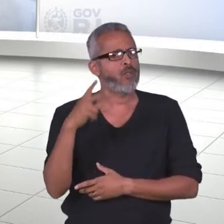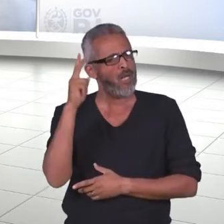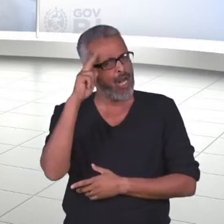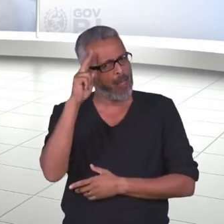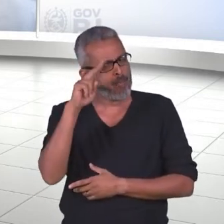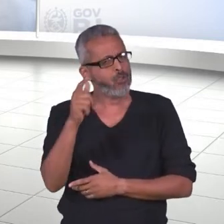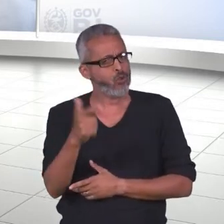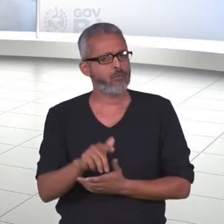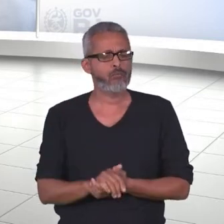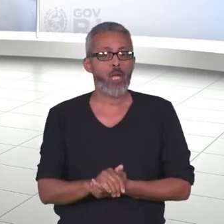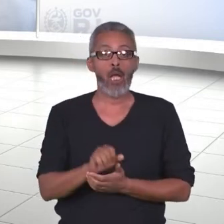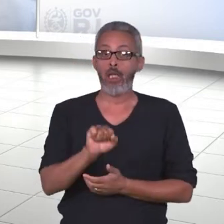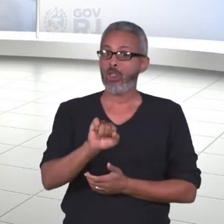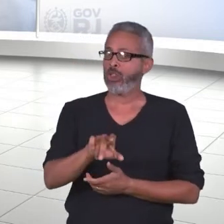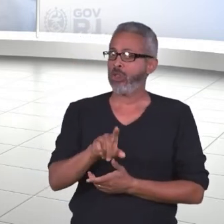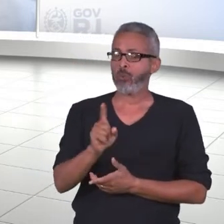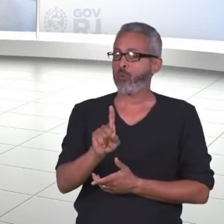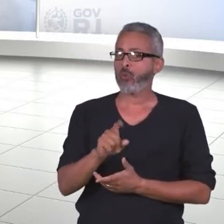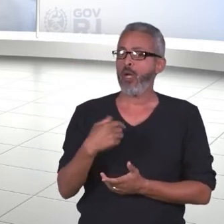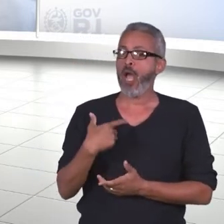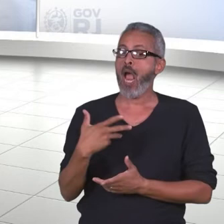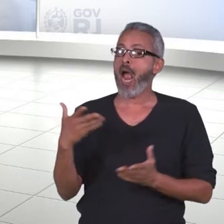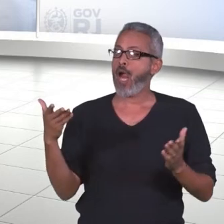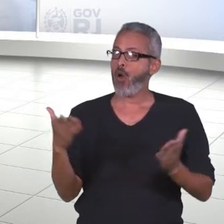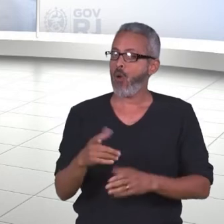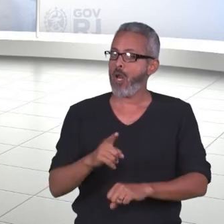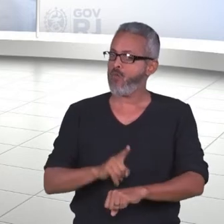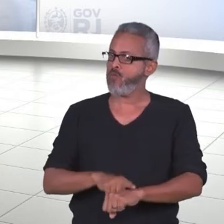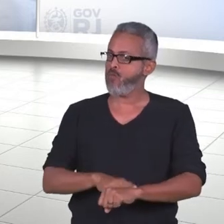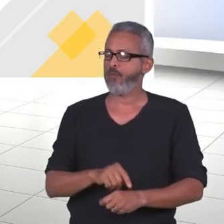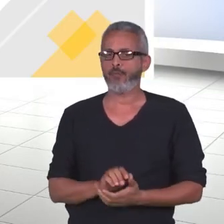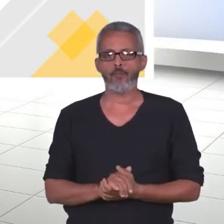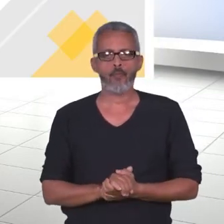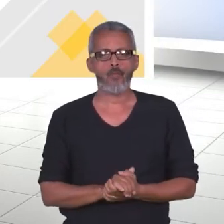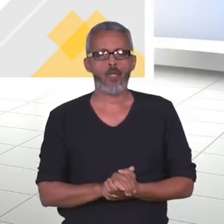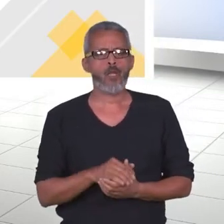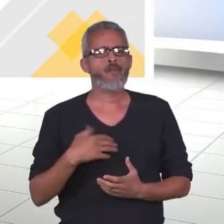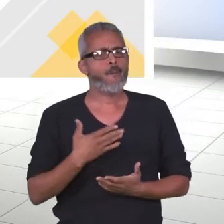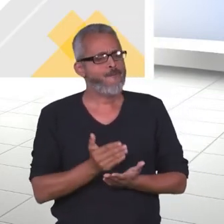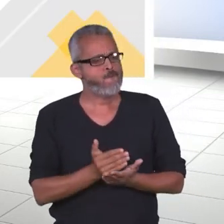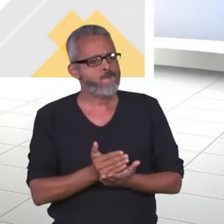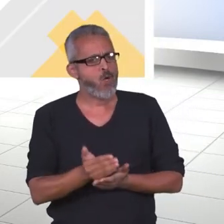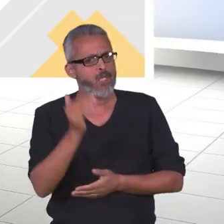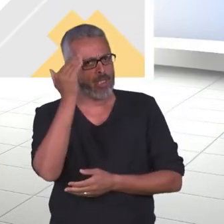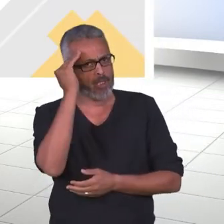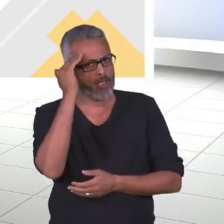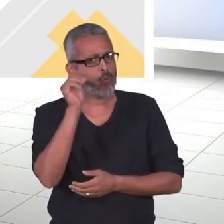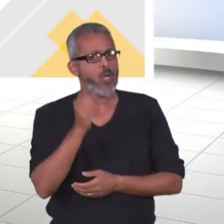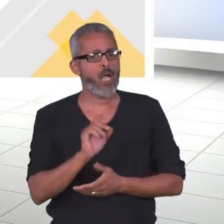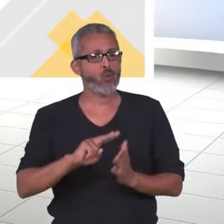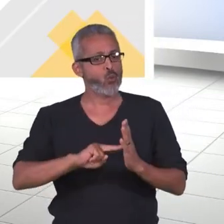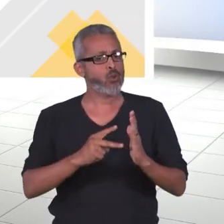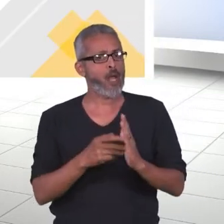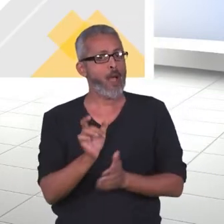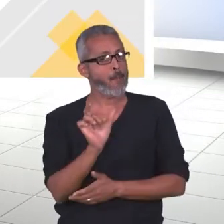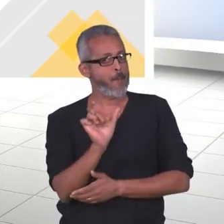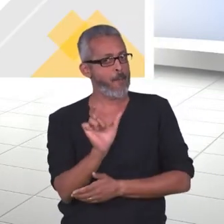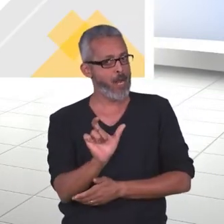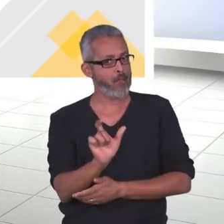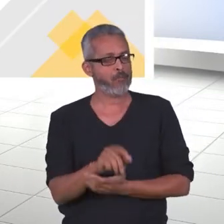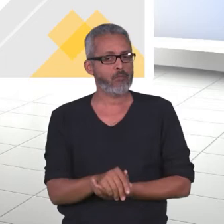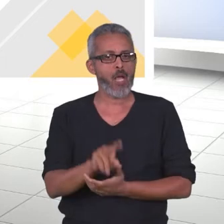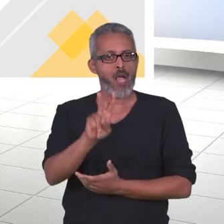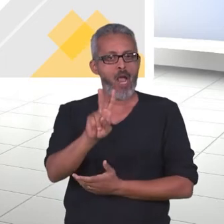vamos recordar. Se não lembra, essa é a hora. Vamos começar entendendo o significado